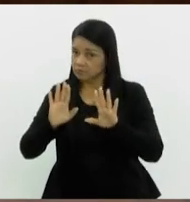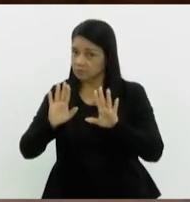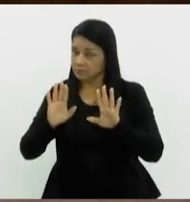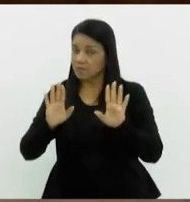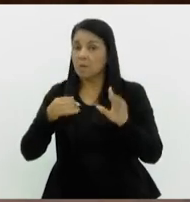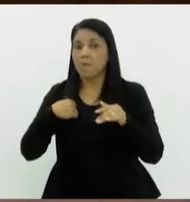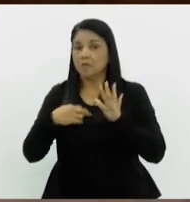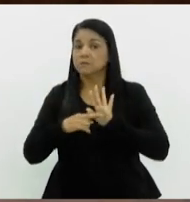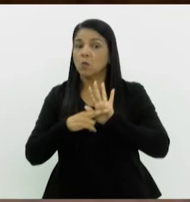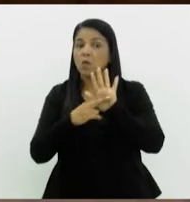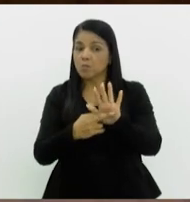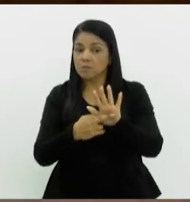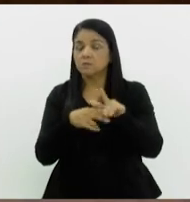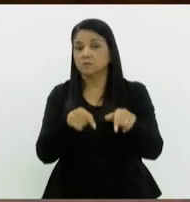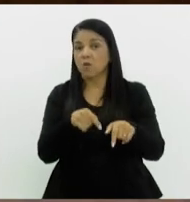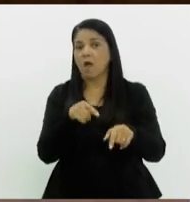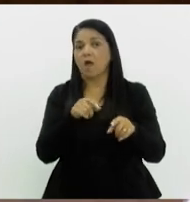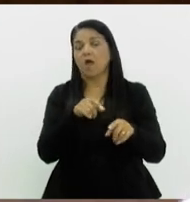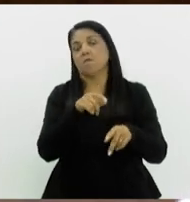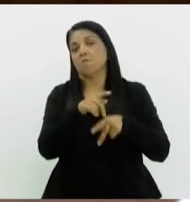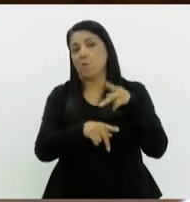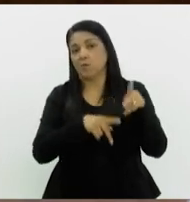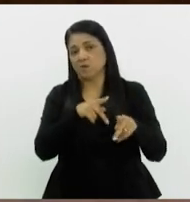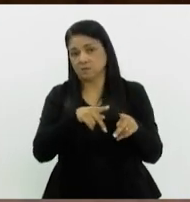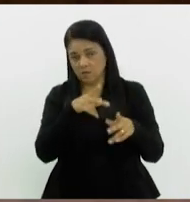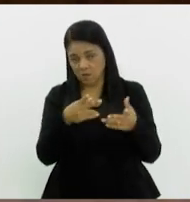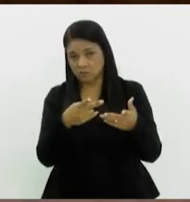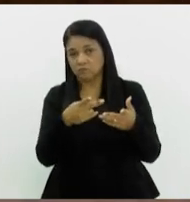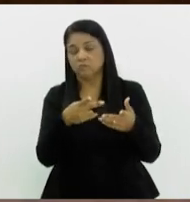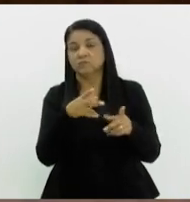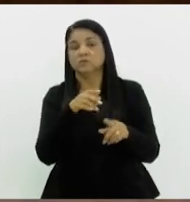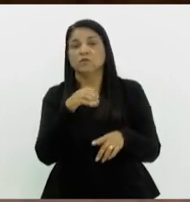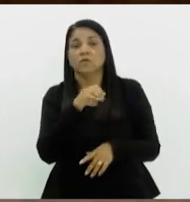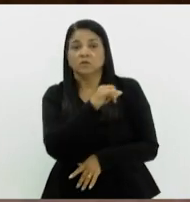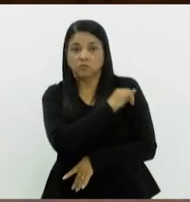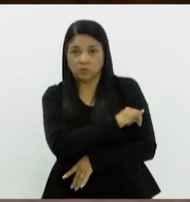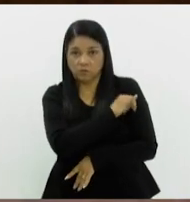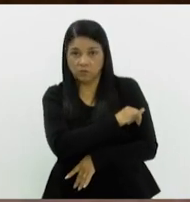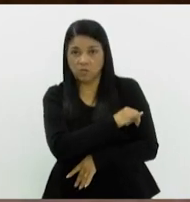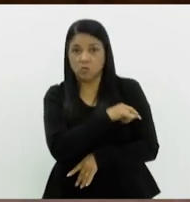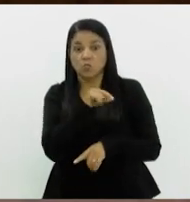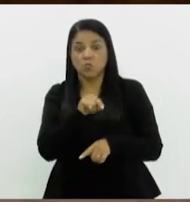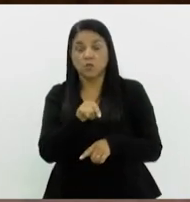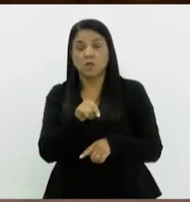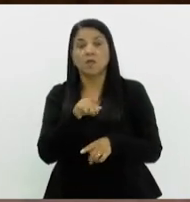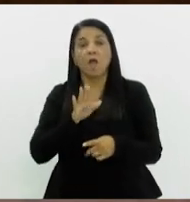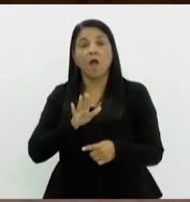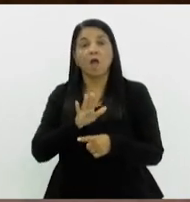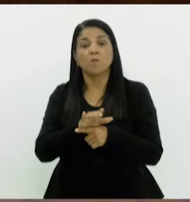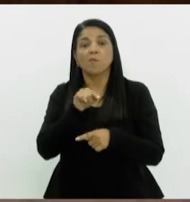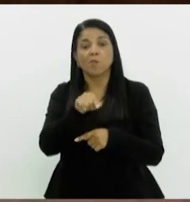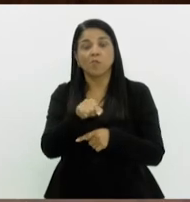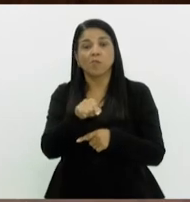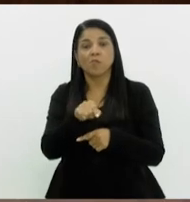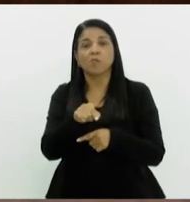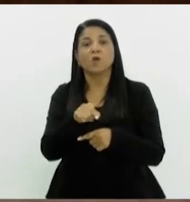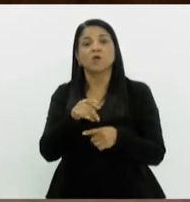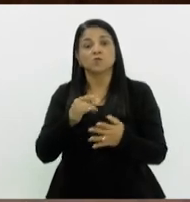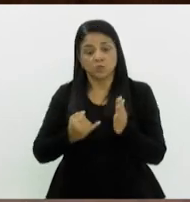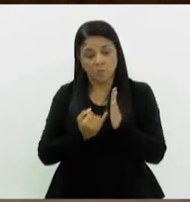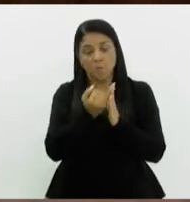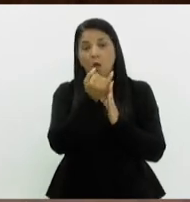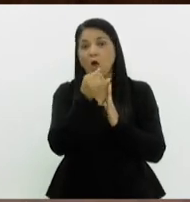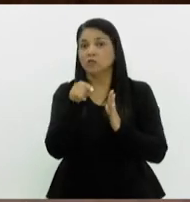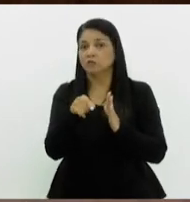aqui a sociedade fluminense, que é quem de fato sustenta aquela universidade através dos impostos